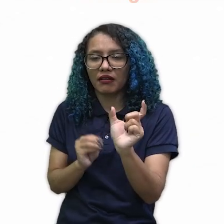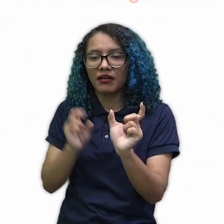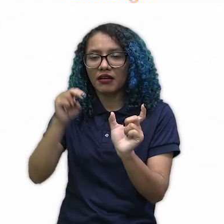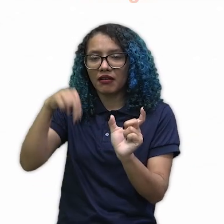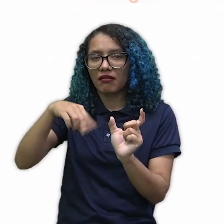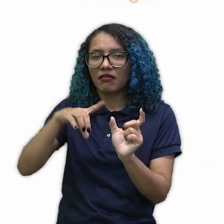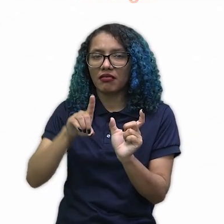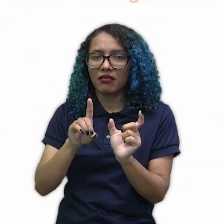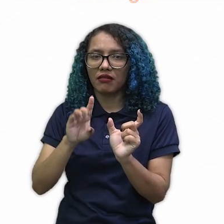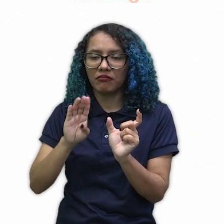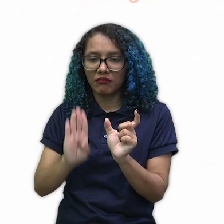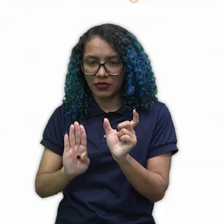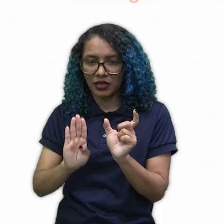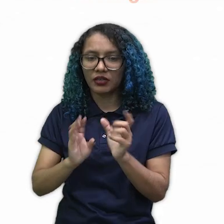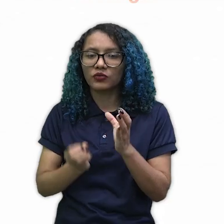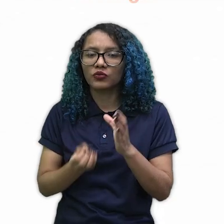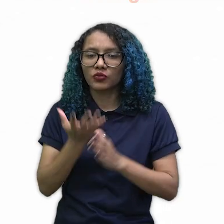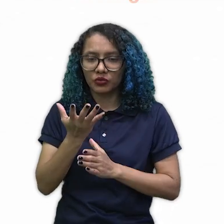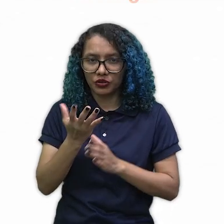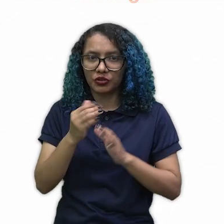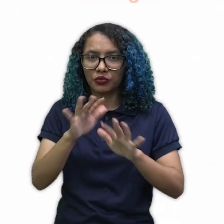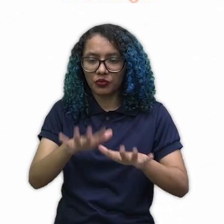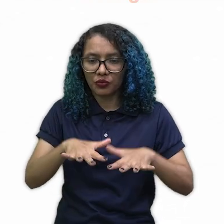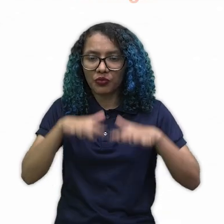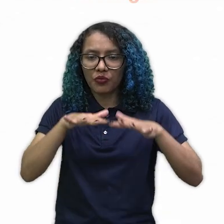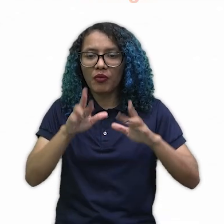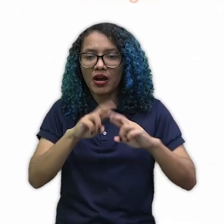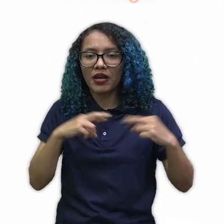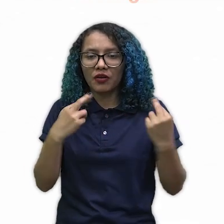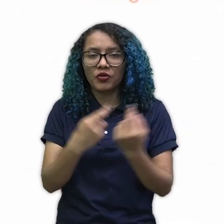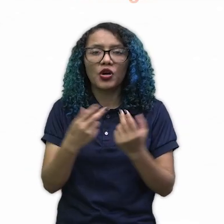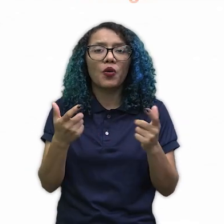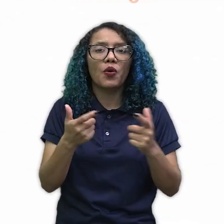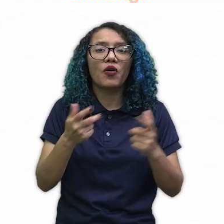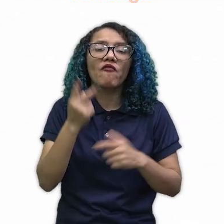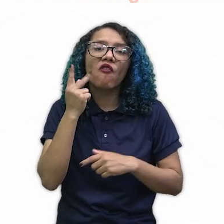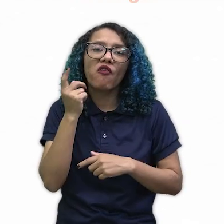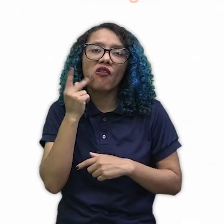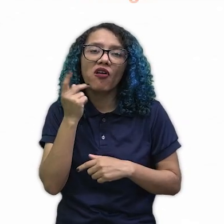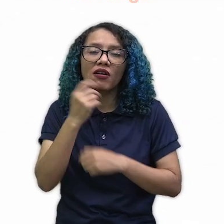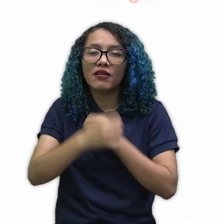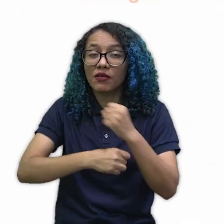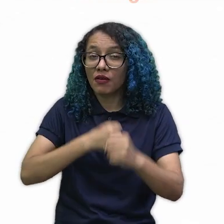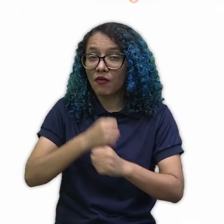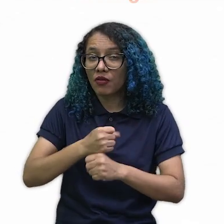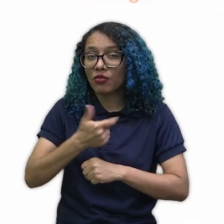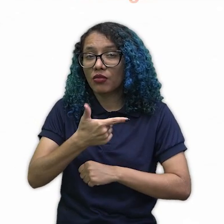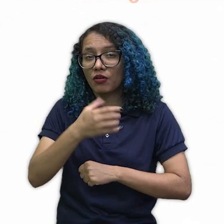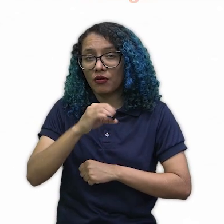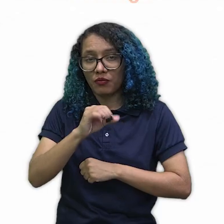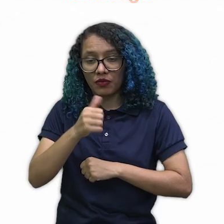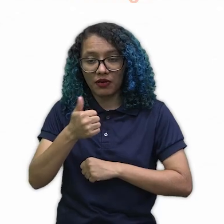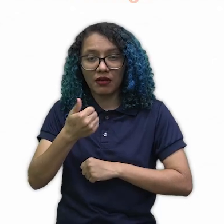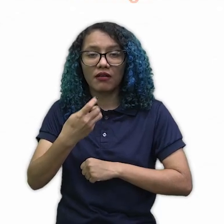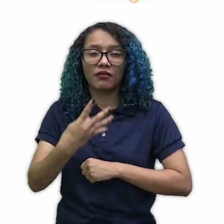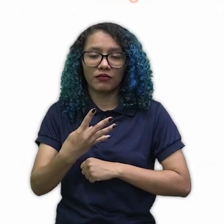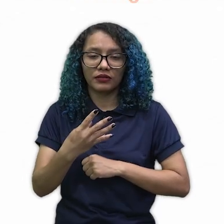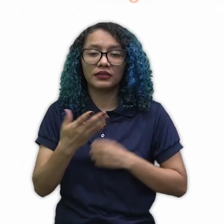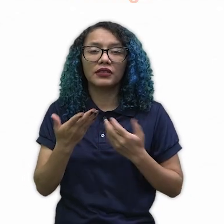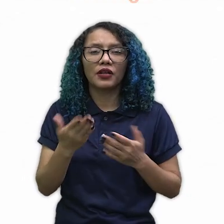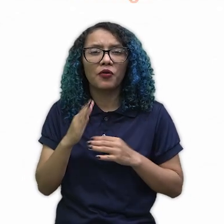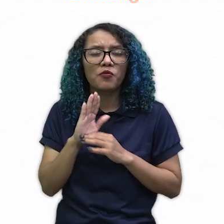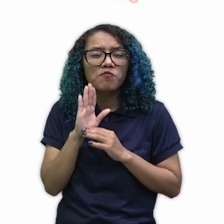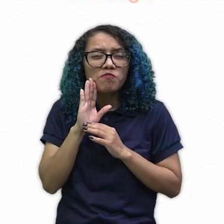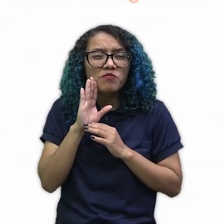NDB. E surgiu durante a cúpula em Fortaleza, no Brasil, no ano de 2014, tá? Agora, o principal propósito